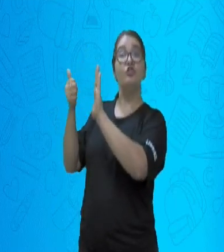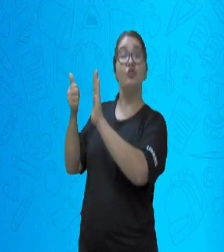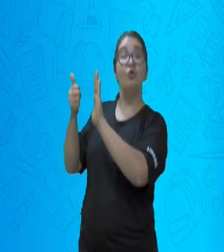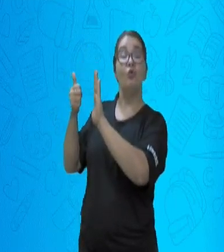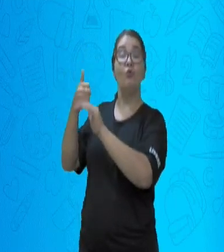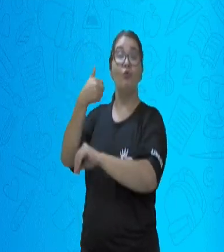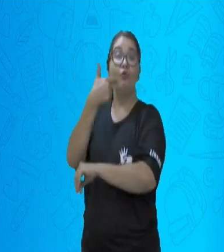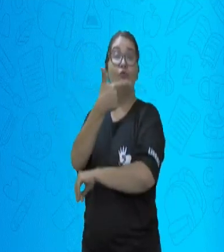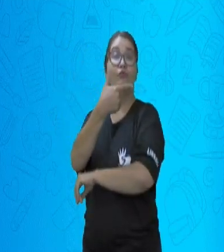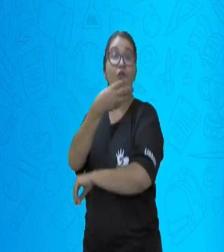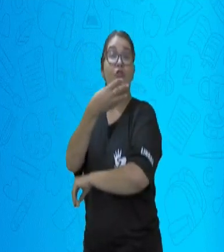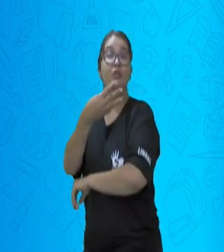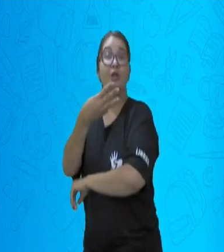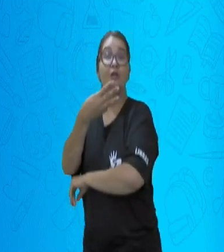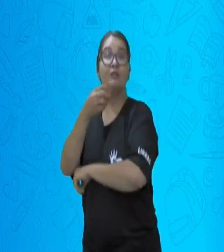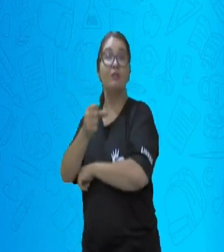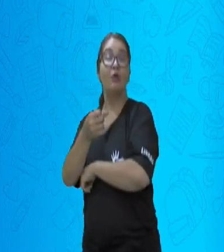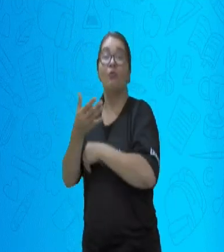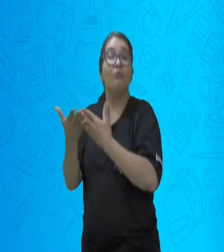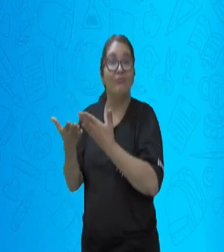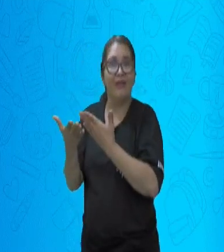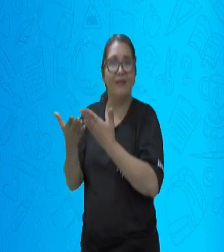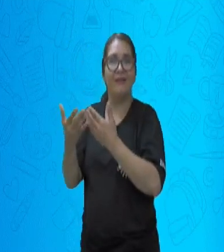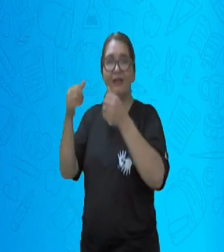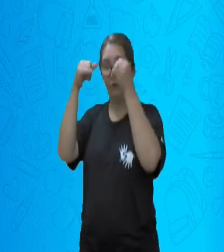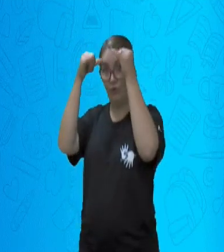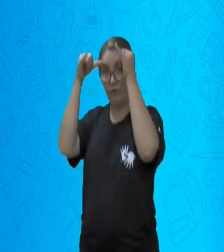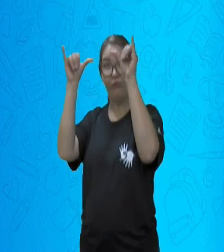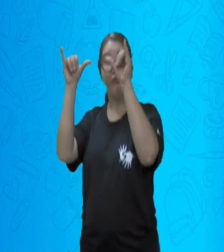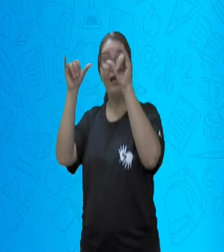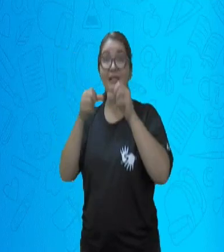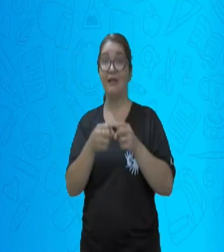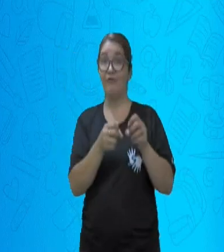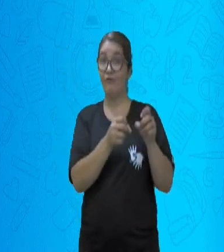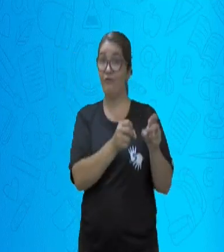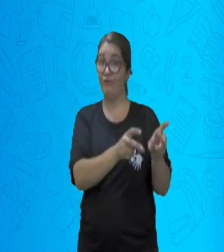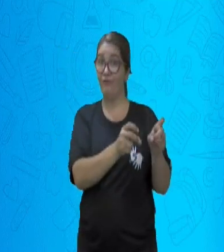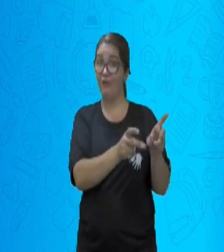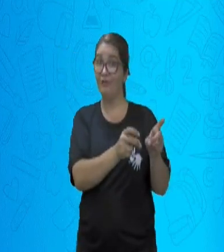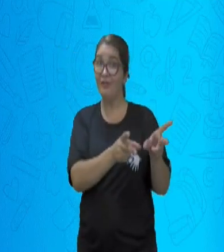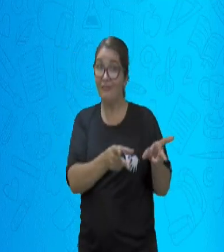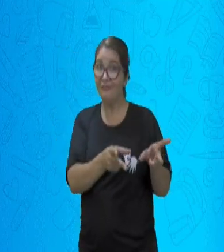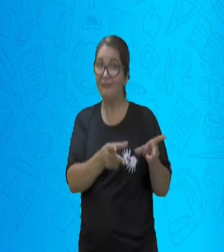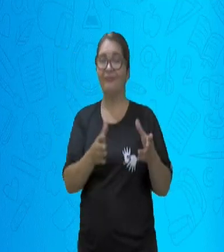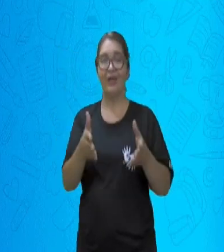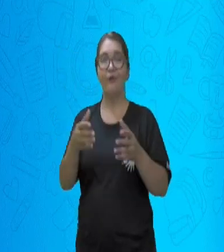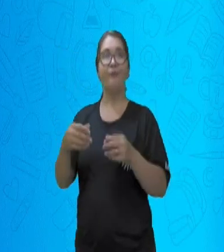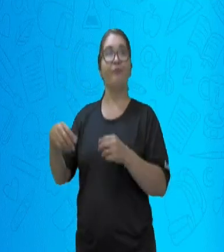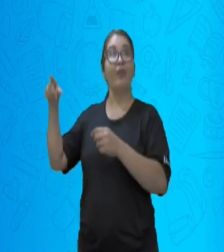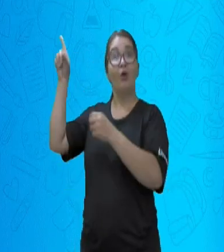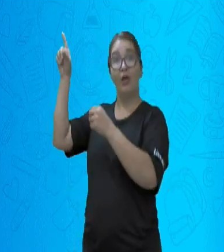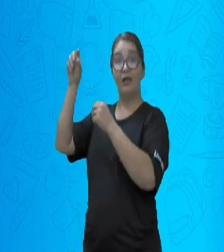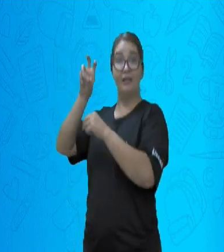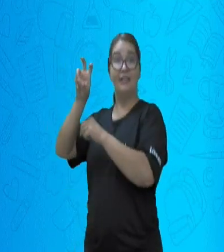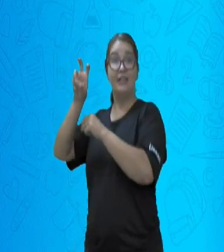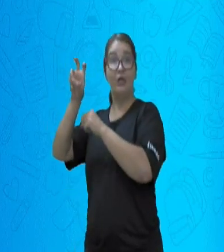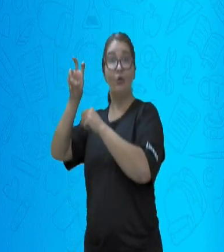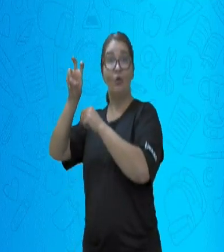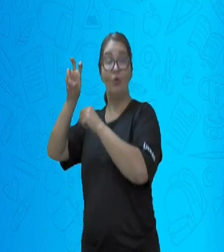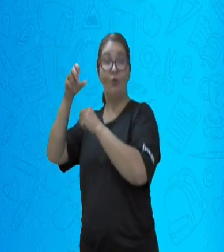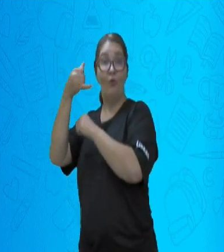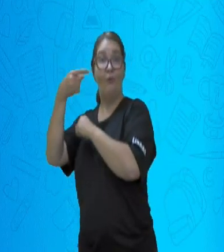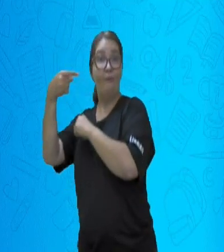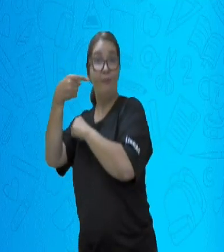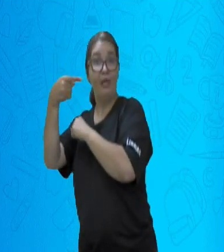tirar. Porque nós vamos tirar porque ela vendeu essas 23 vacas. Então vamos lá, 5 menos 3 igual